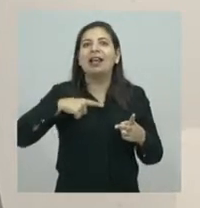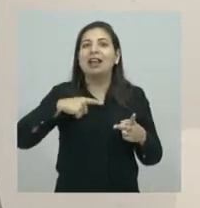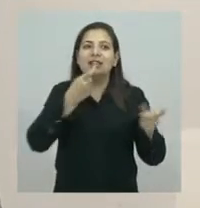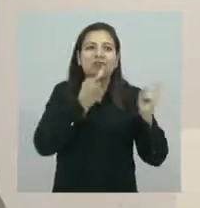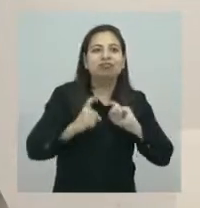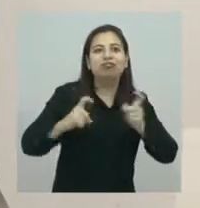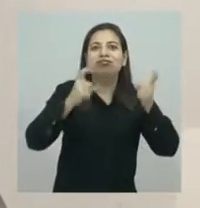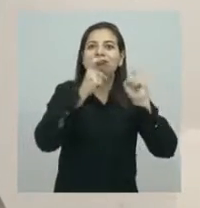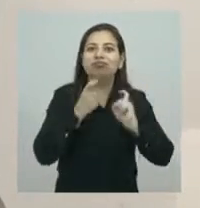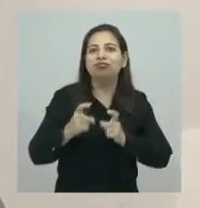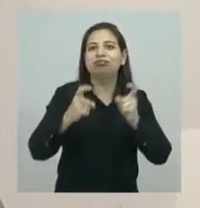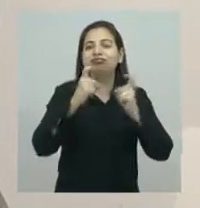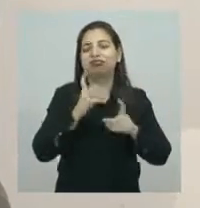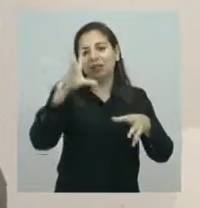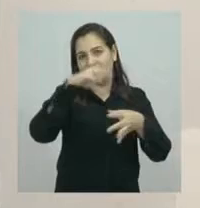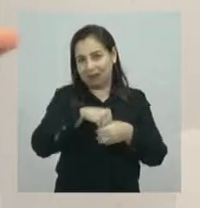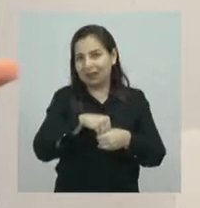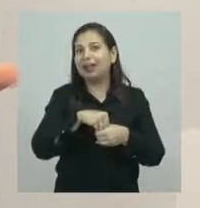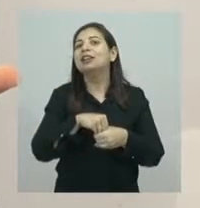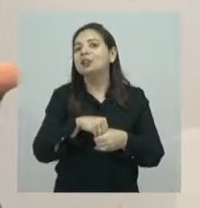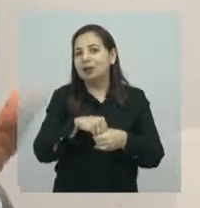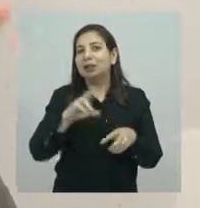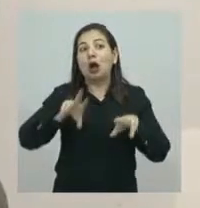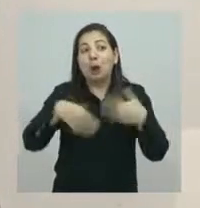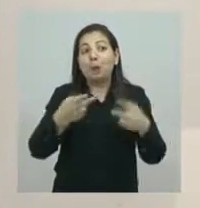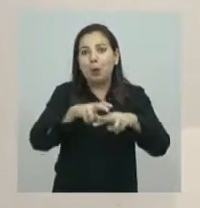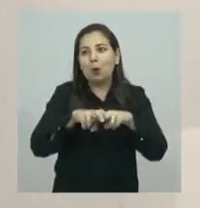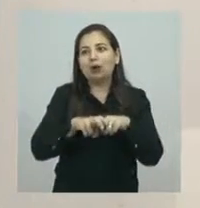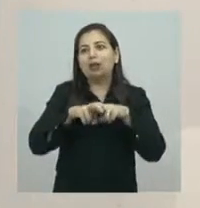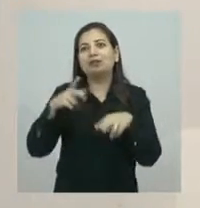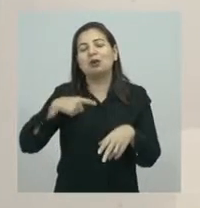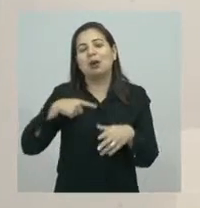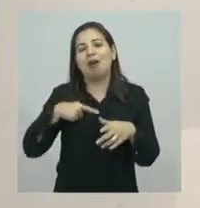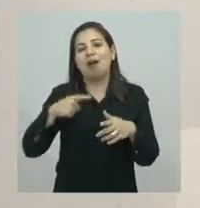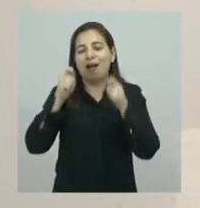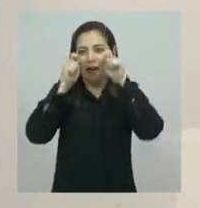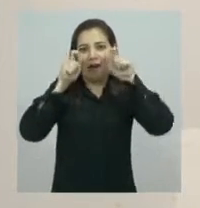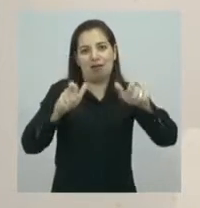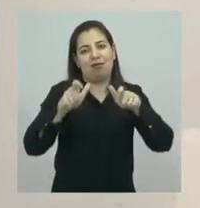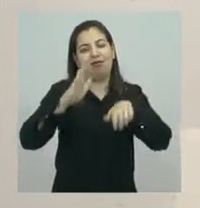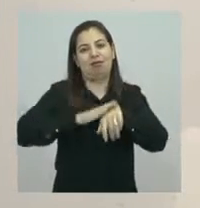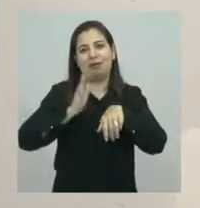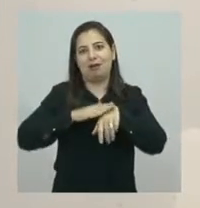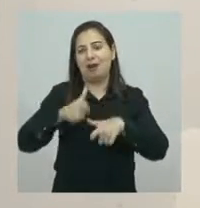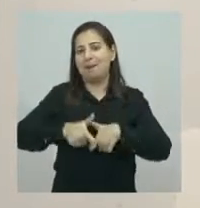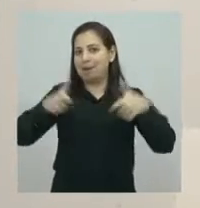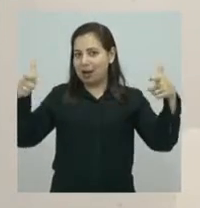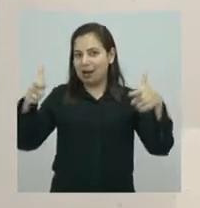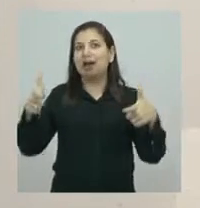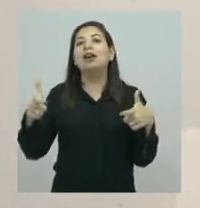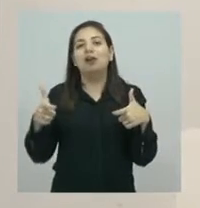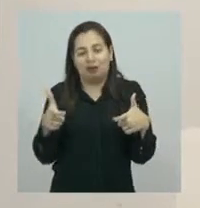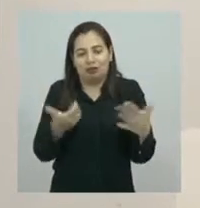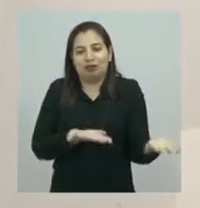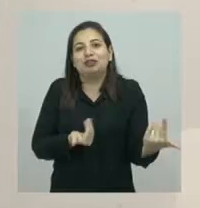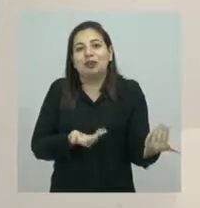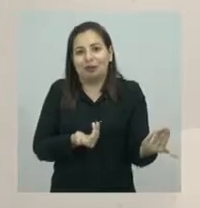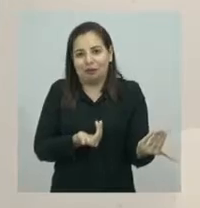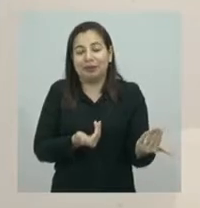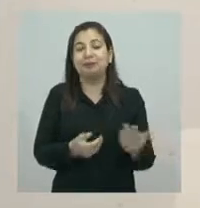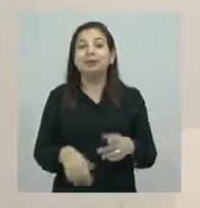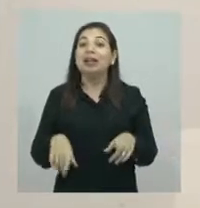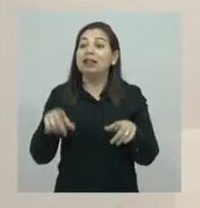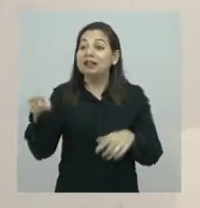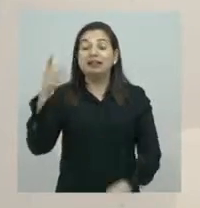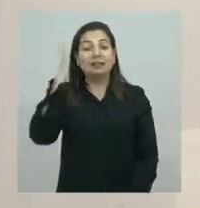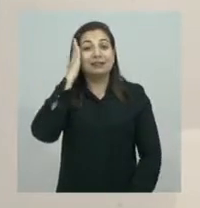existem grande parte da população que, digamos, já de meia idade, que também tem consciência plena do seu papel social,